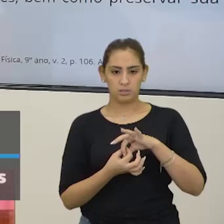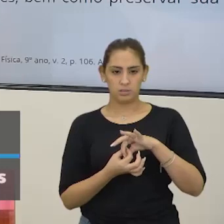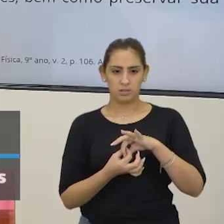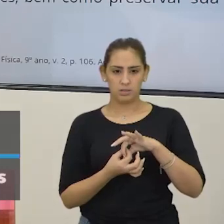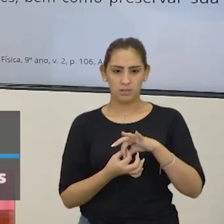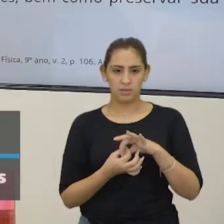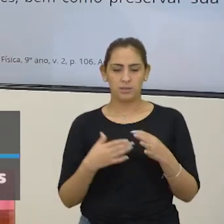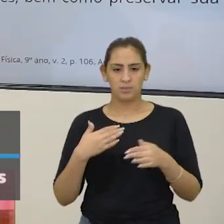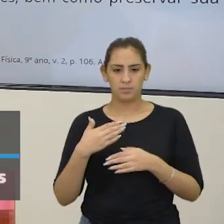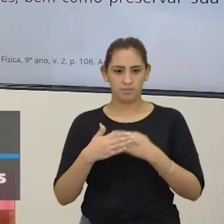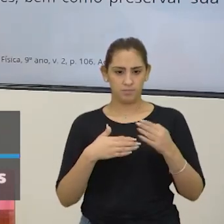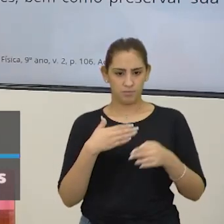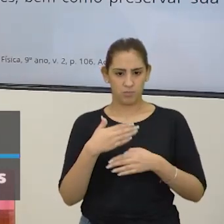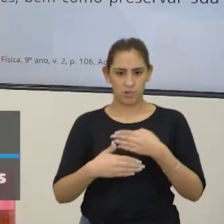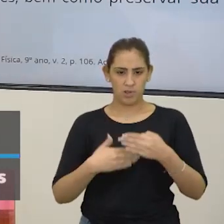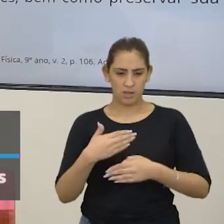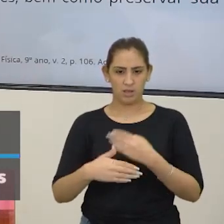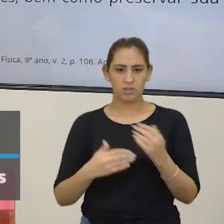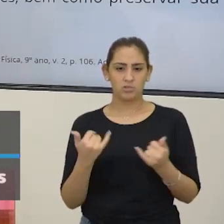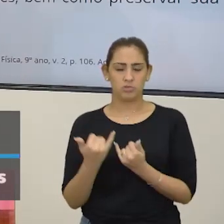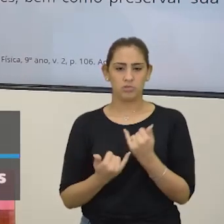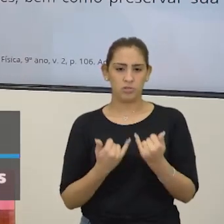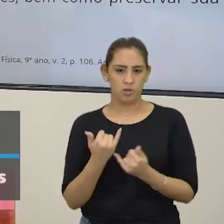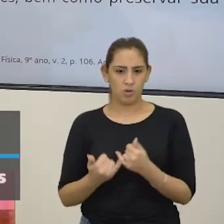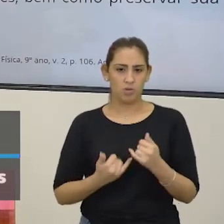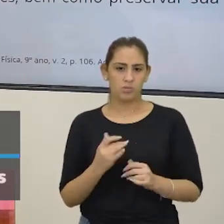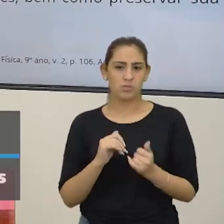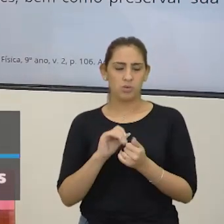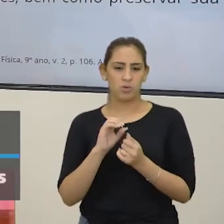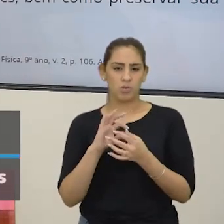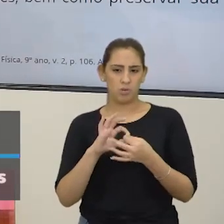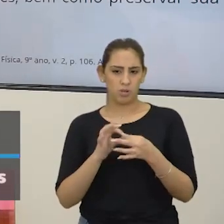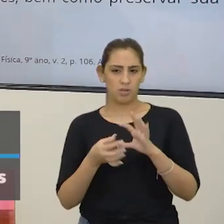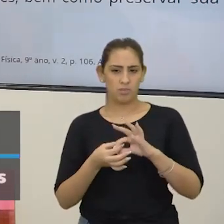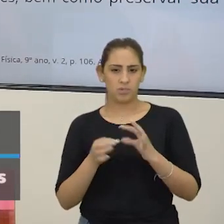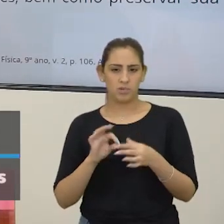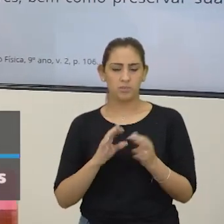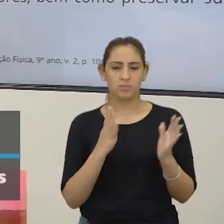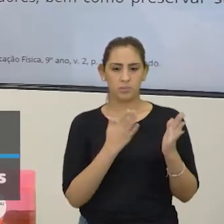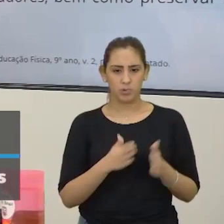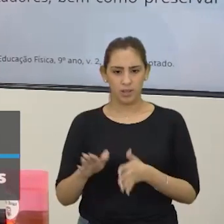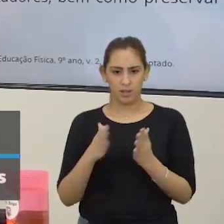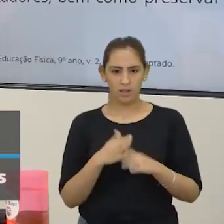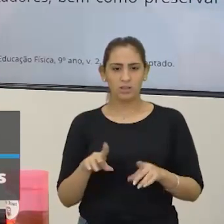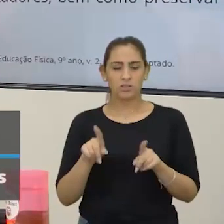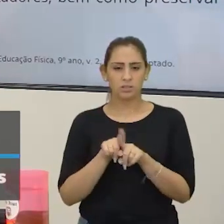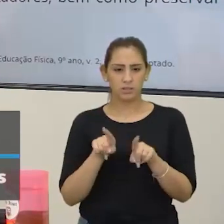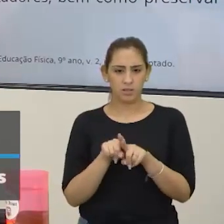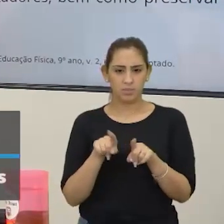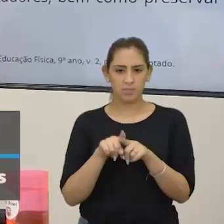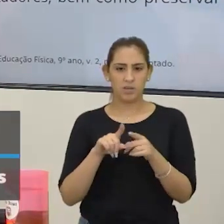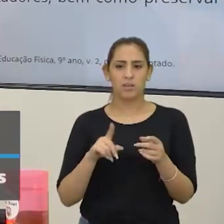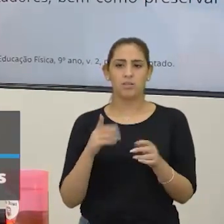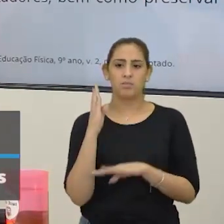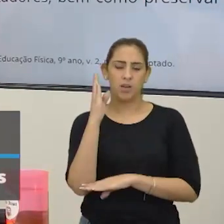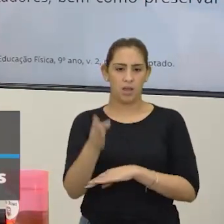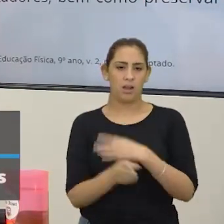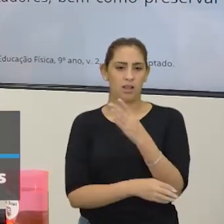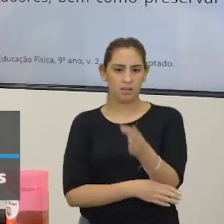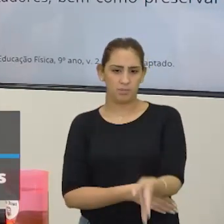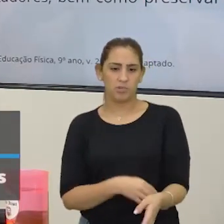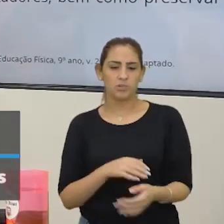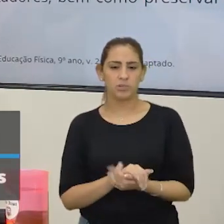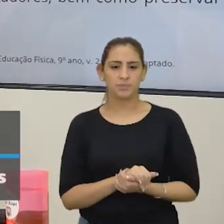modalidades que existem nos Jogos Olímpicos e das modalidades que foram para os Paralímpicos. Nesse